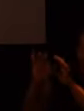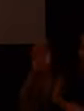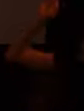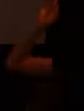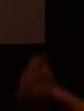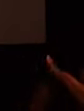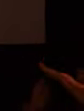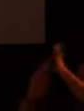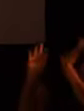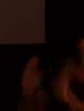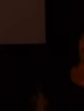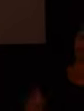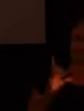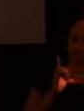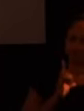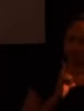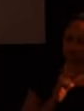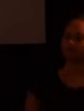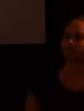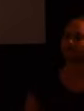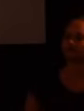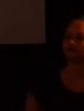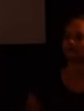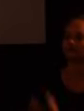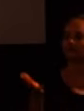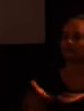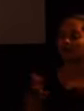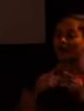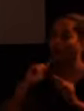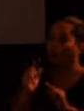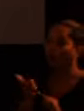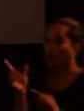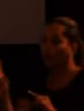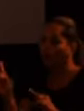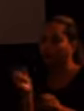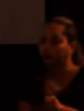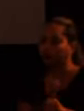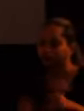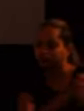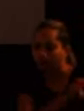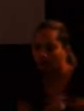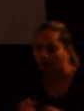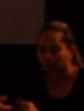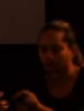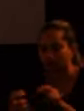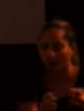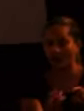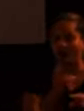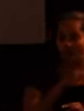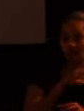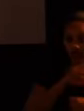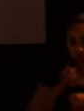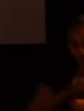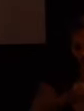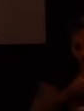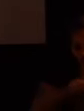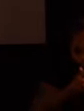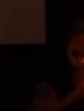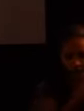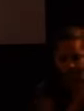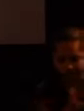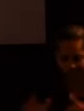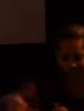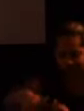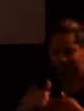máxima. E agora já passando para um outro parâmetro urbanístico. Para vocês verem que esse título da ocupação